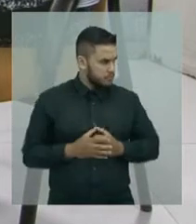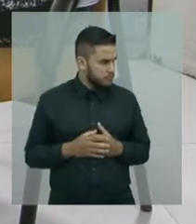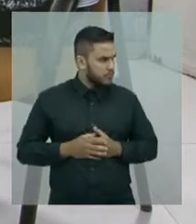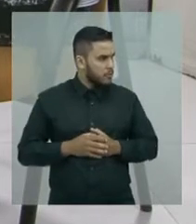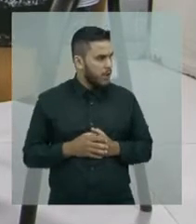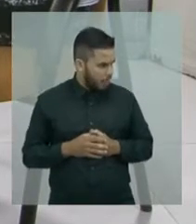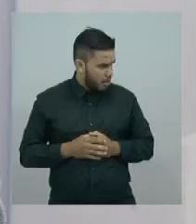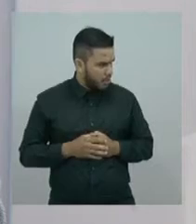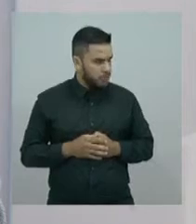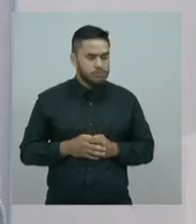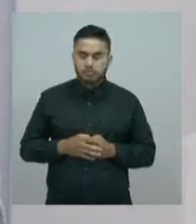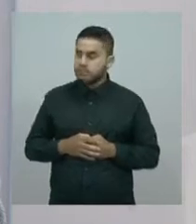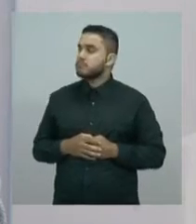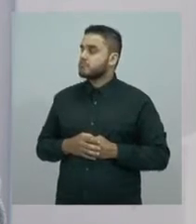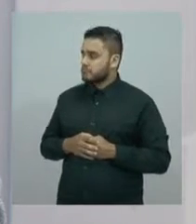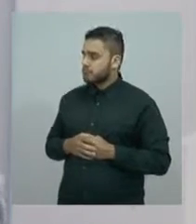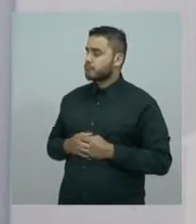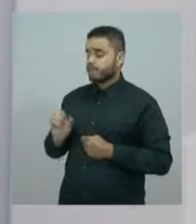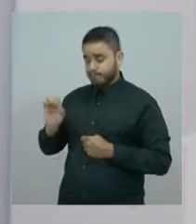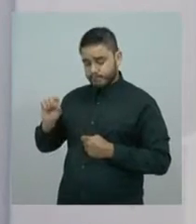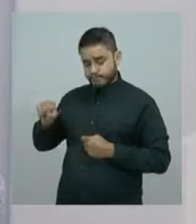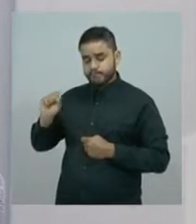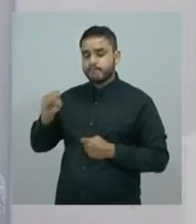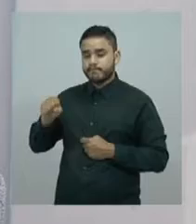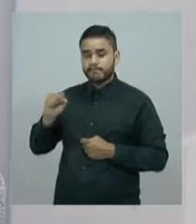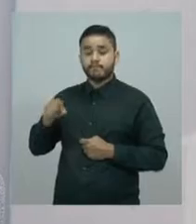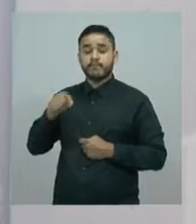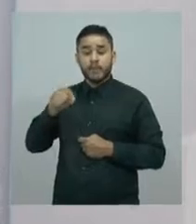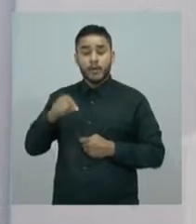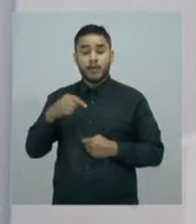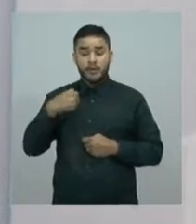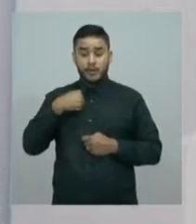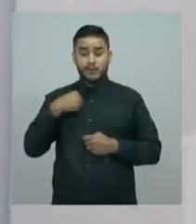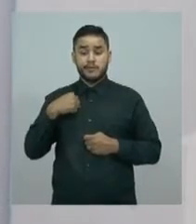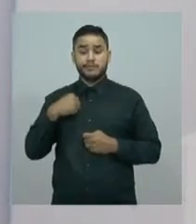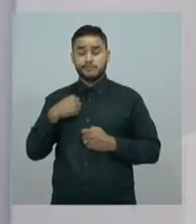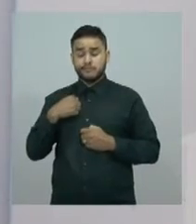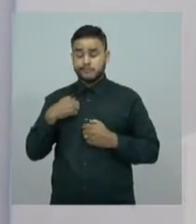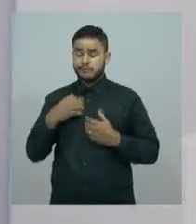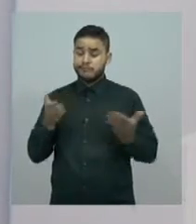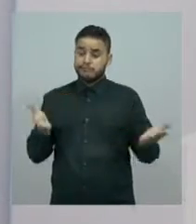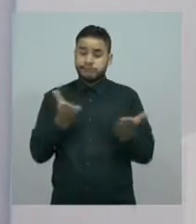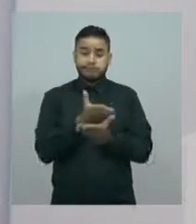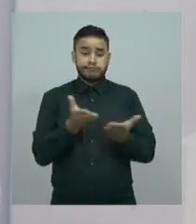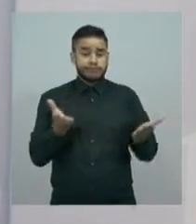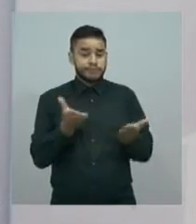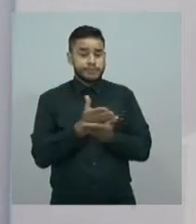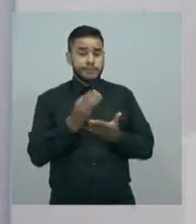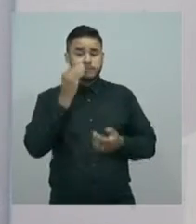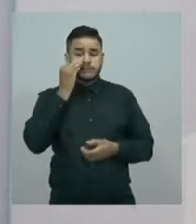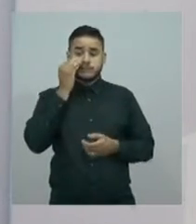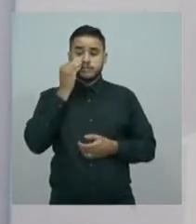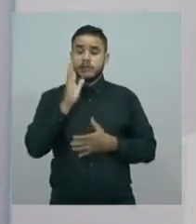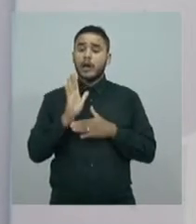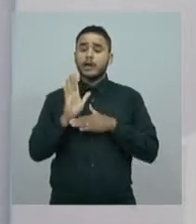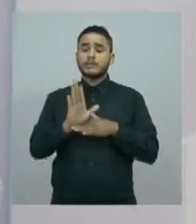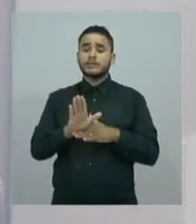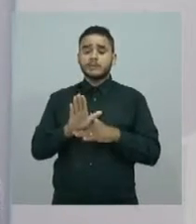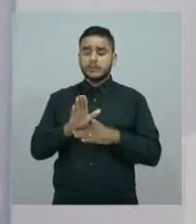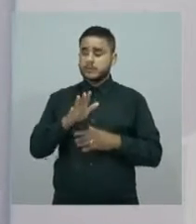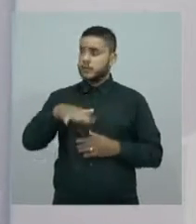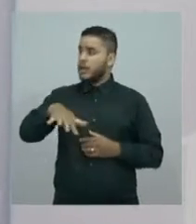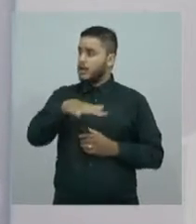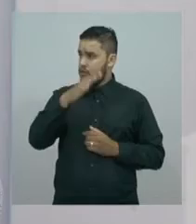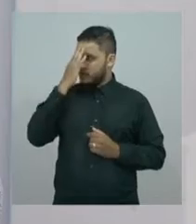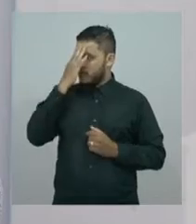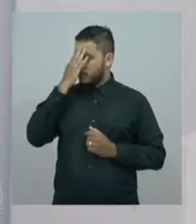com certeza. Eles contribuem para a pacificação social, né? A mediação comunitária, a